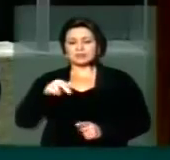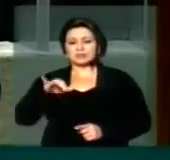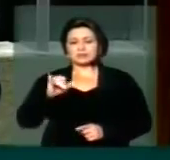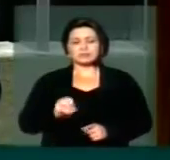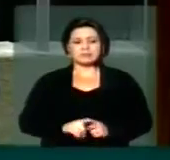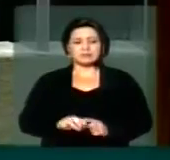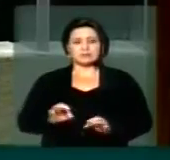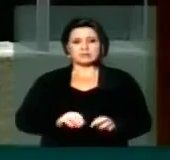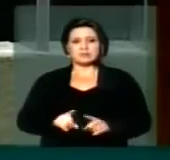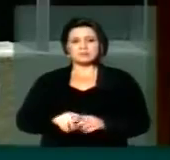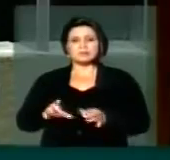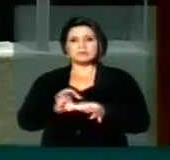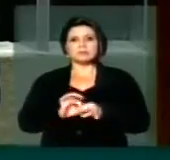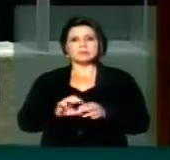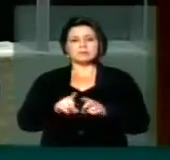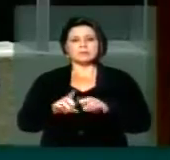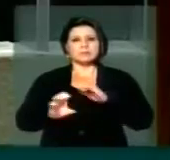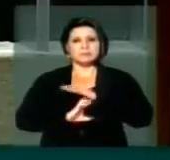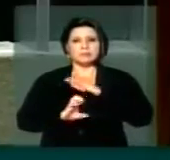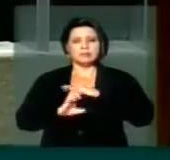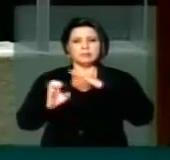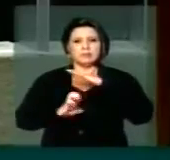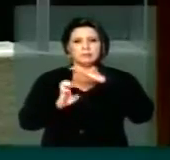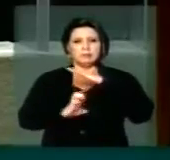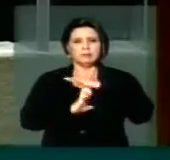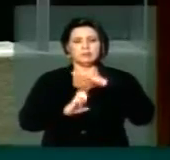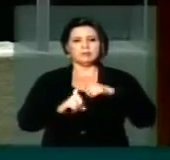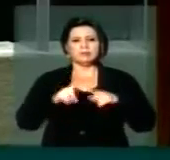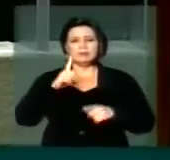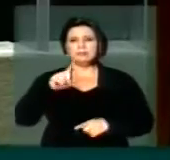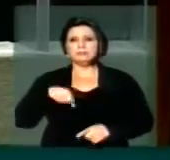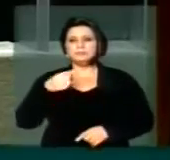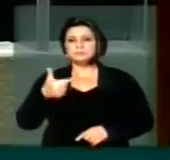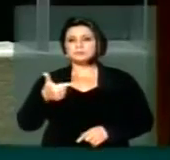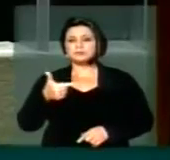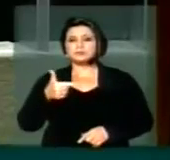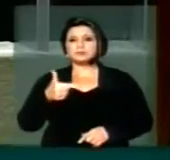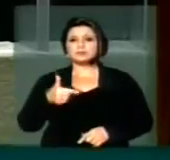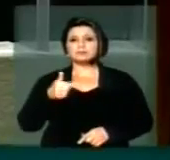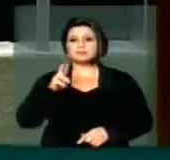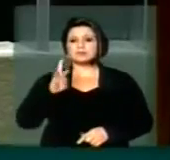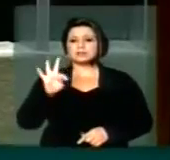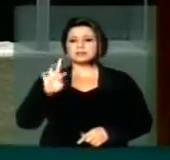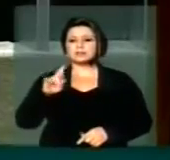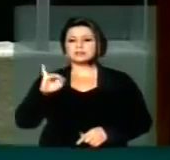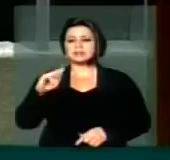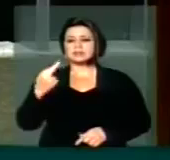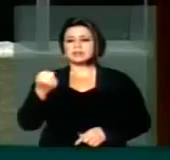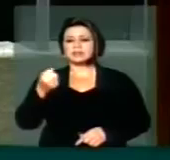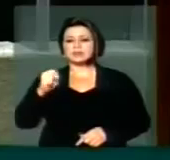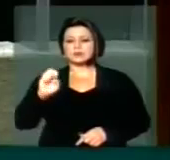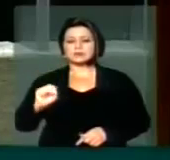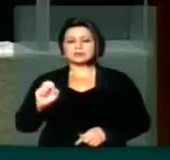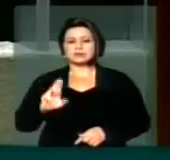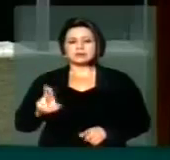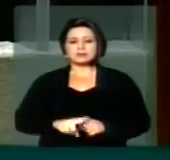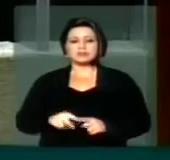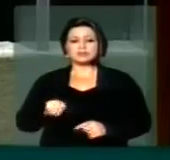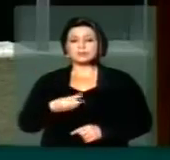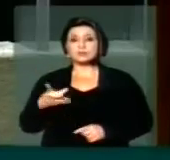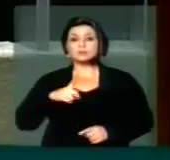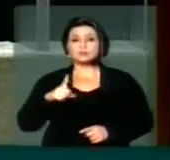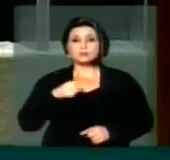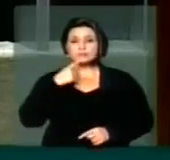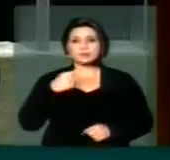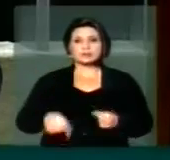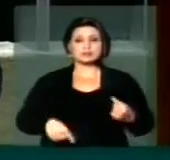União, dos setores empresariais, é de 1,2 trilhões de reais. E sabe quanto